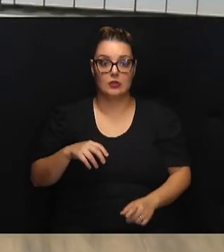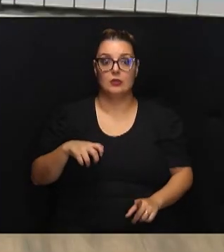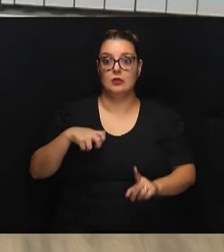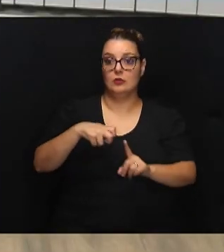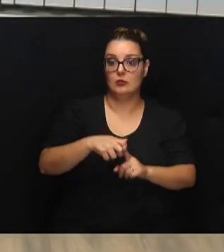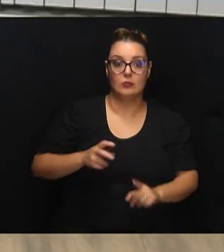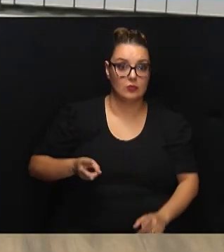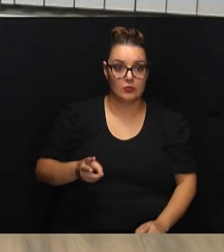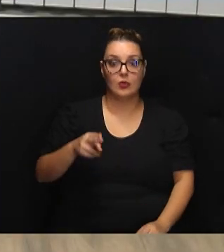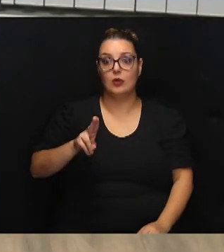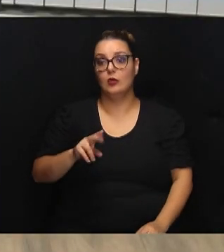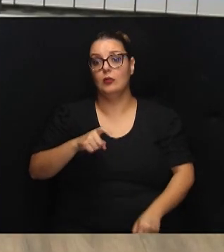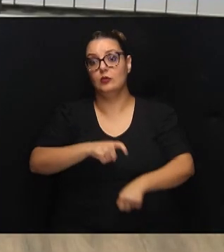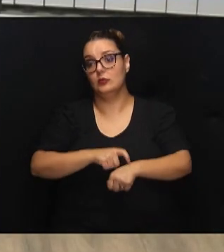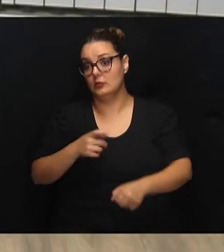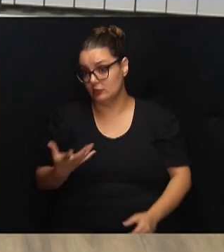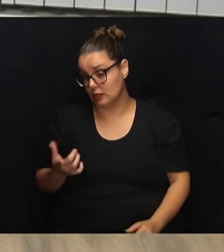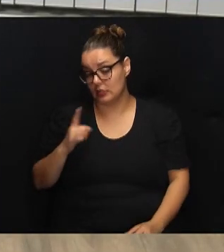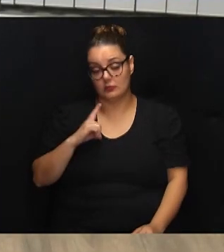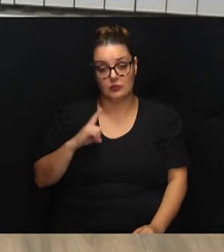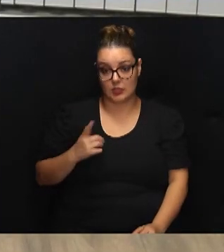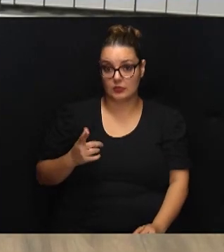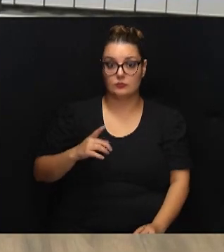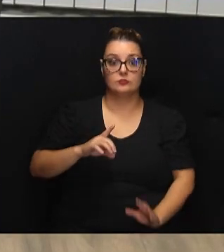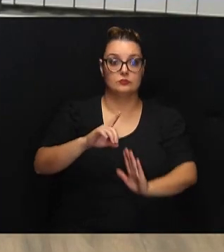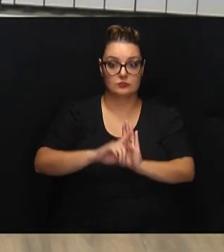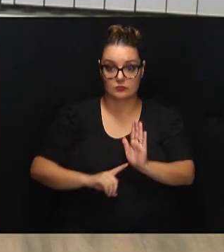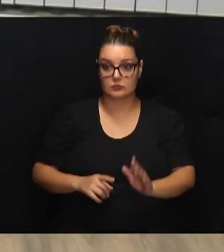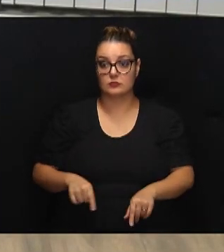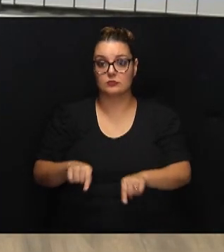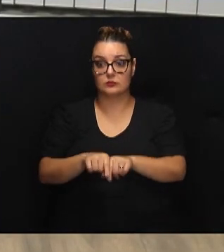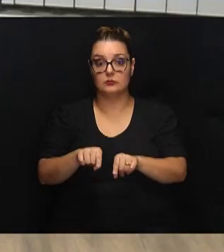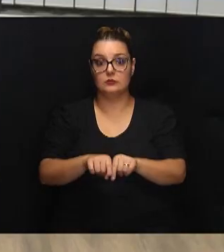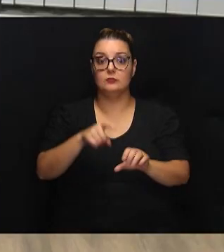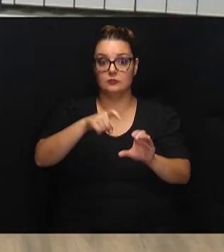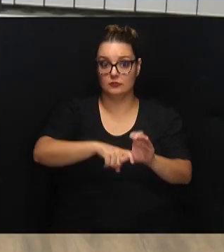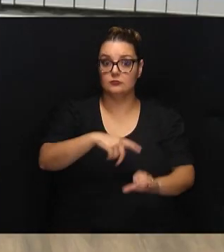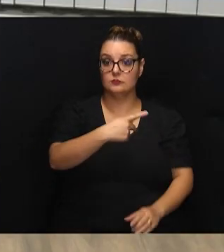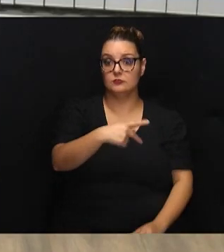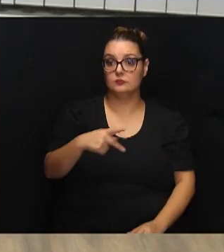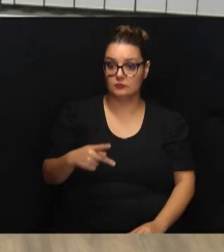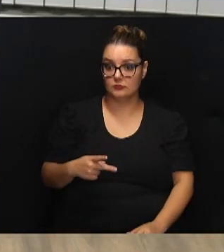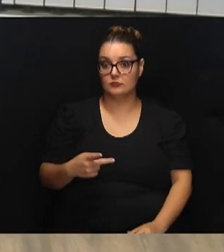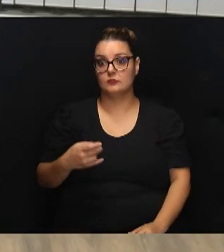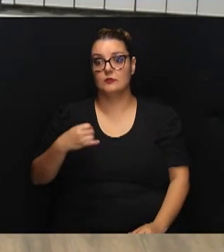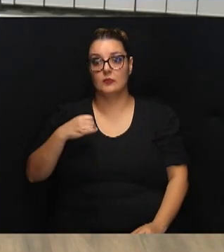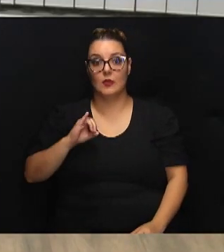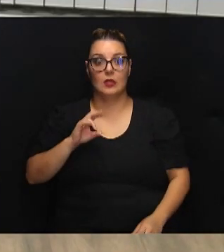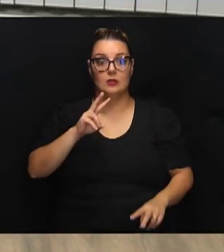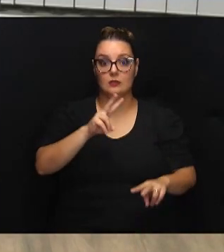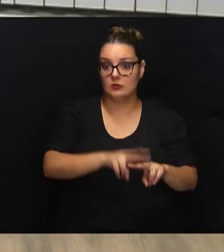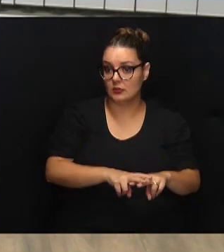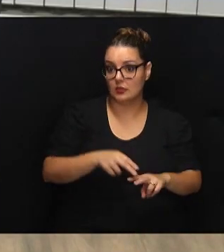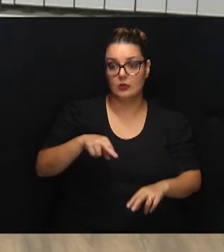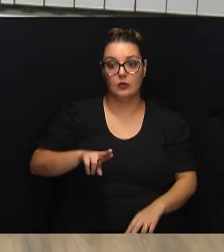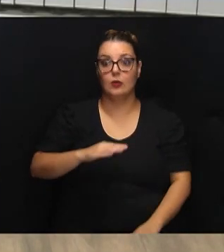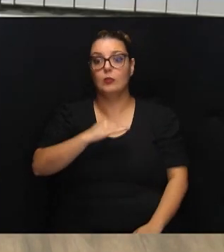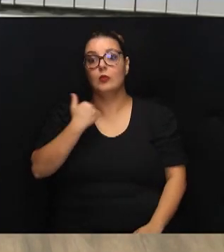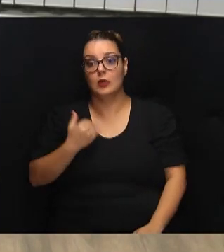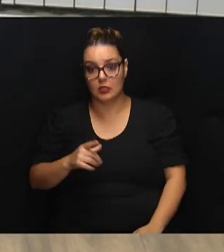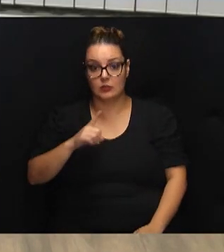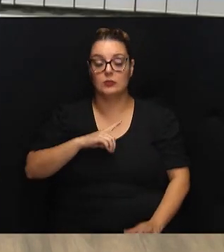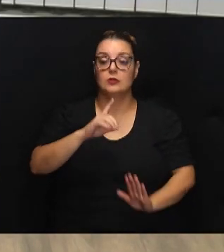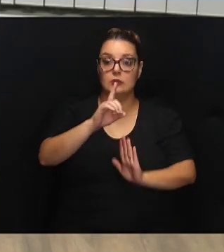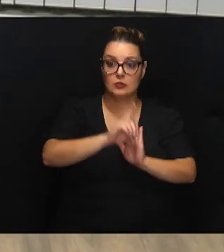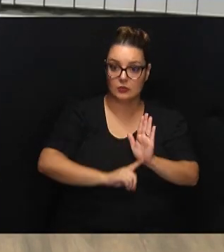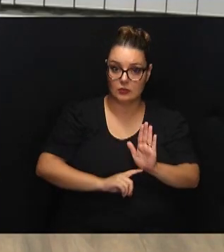permanente ou temporário, e inclusive os dependentes dele, se ele for preso ou falecer, tem direito ao